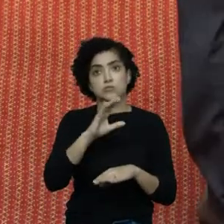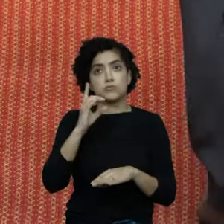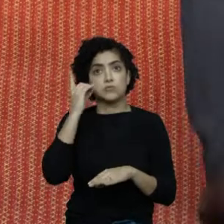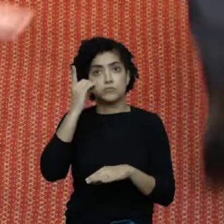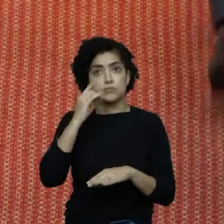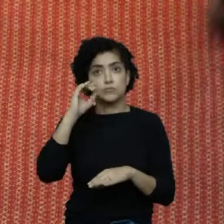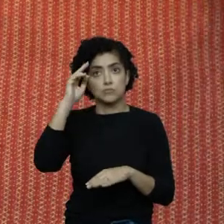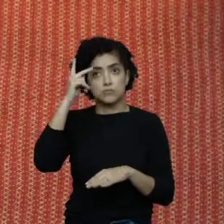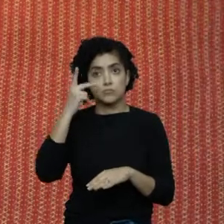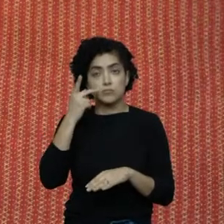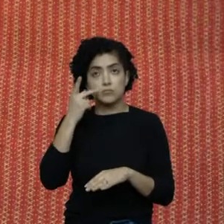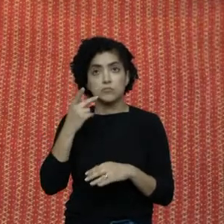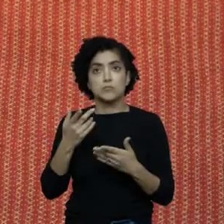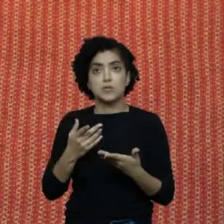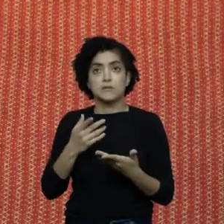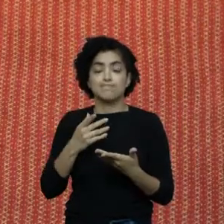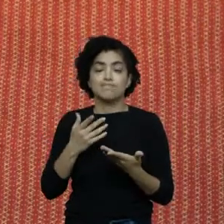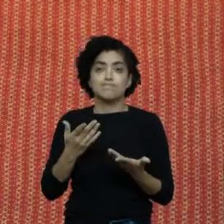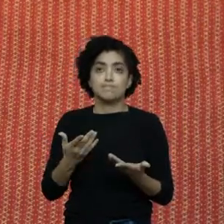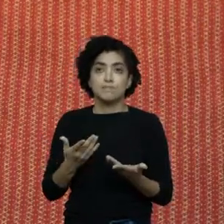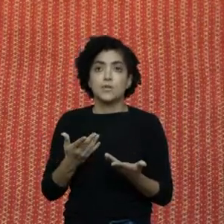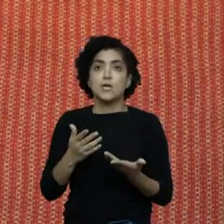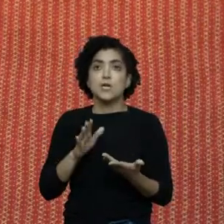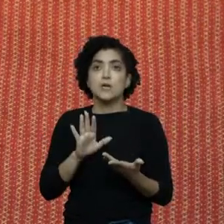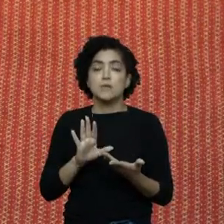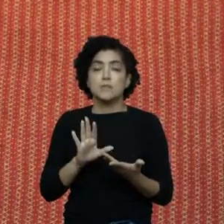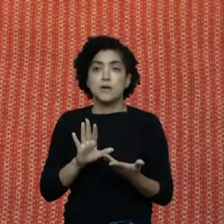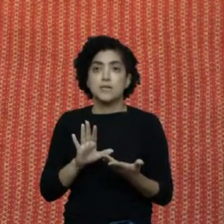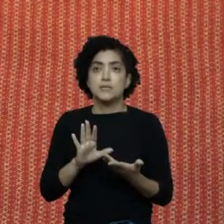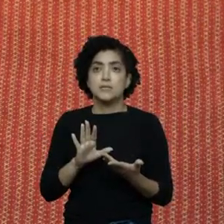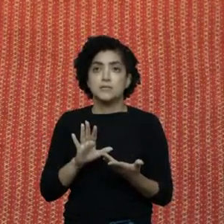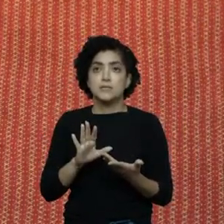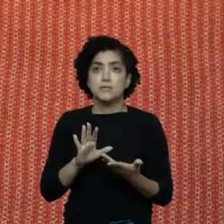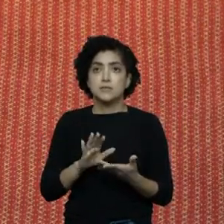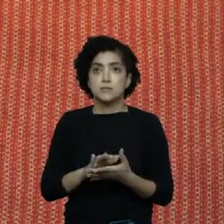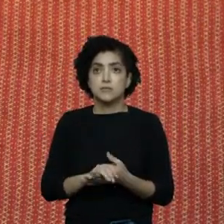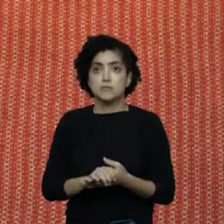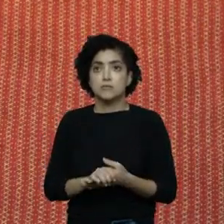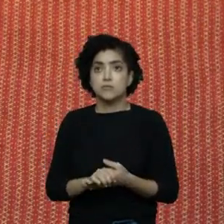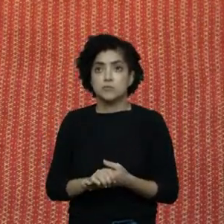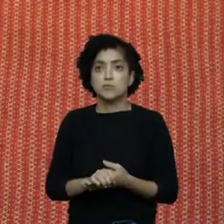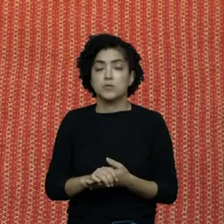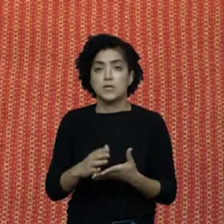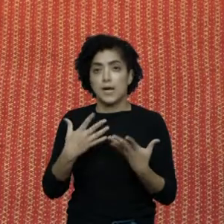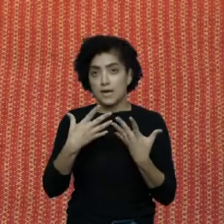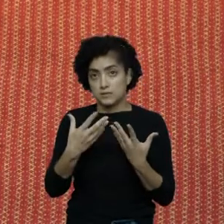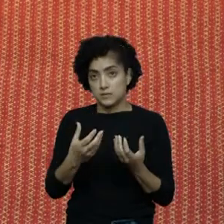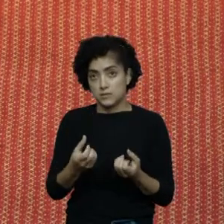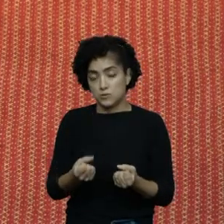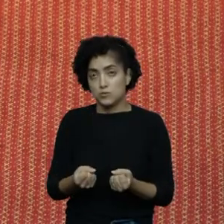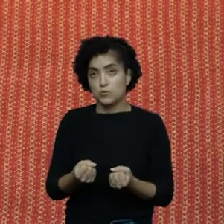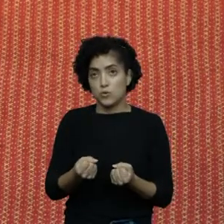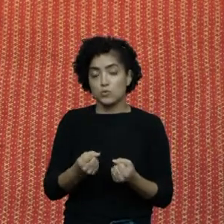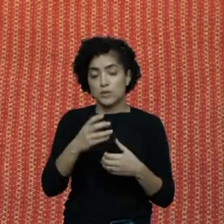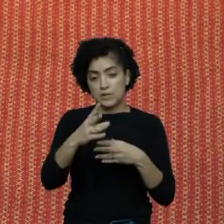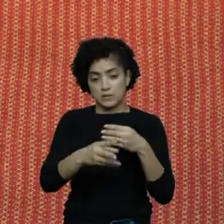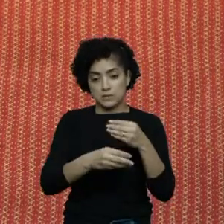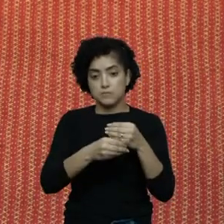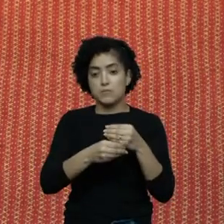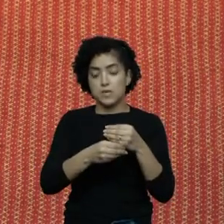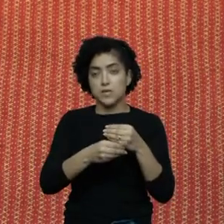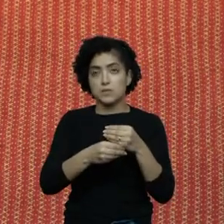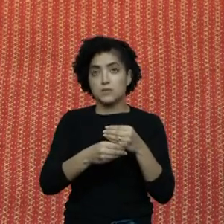ovos que infelizmente não tá aqui mas que se manifestou favorável à essas emendas